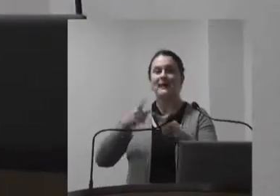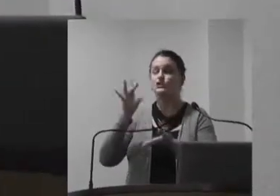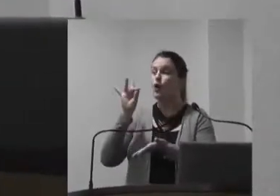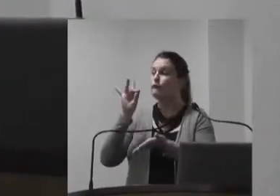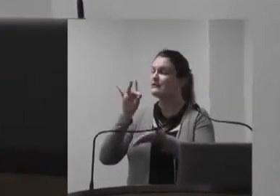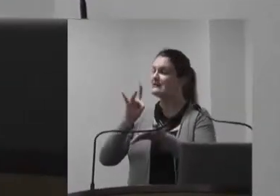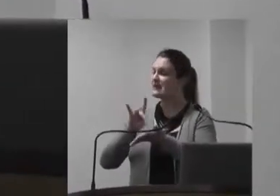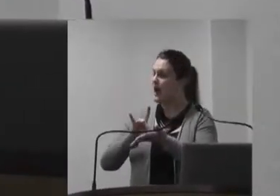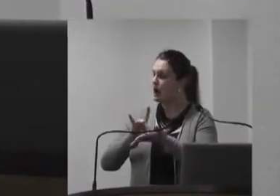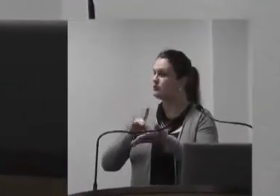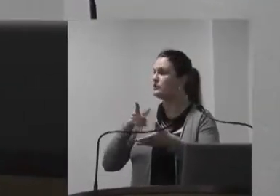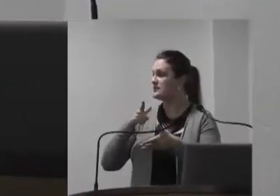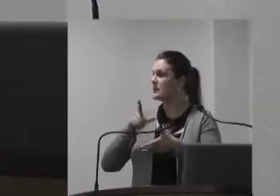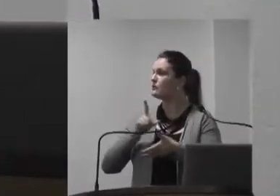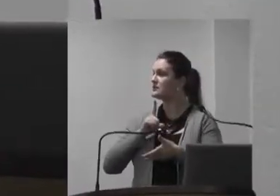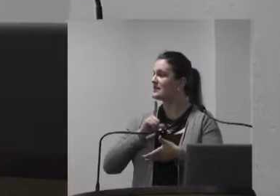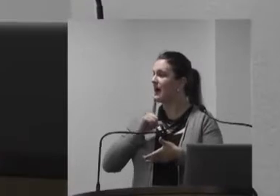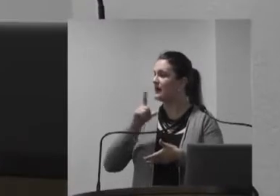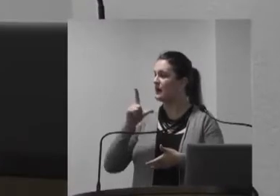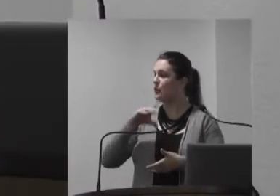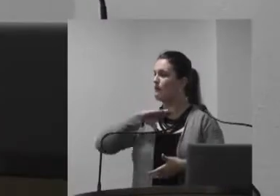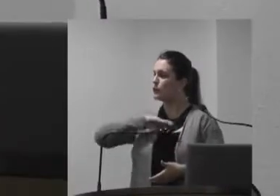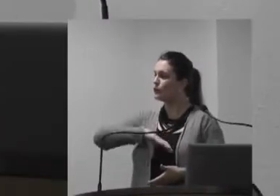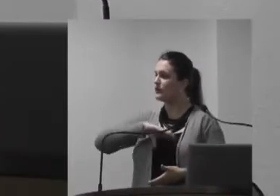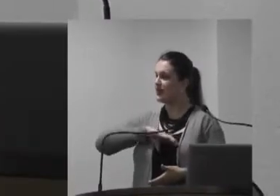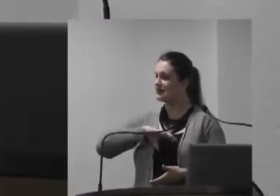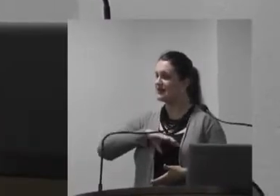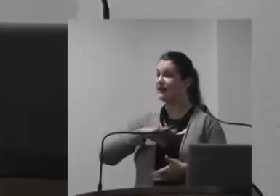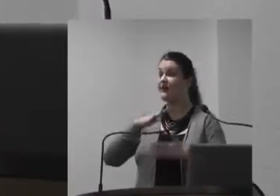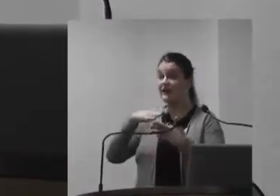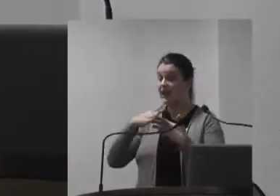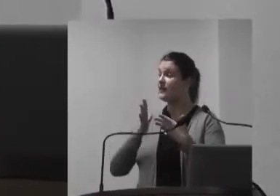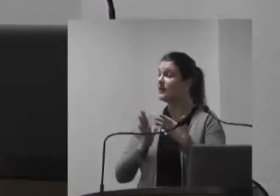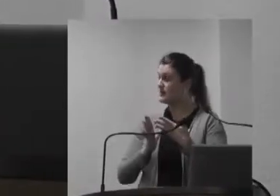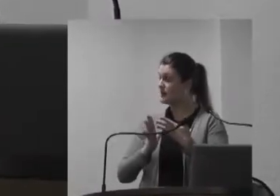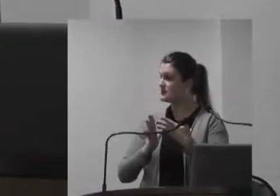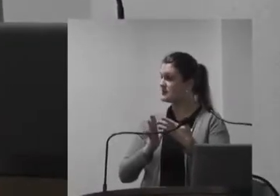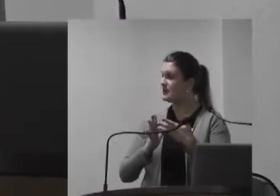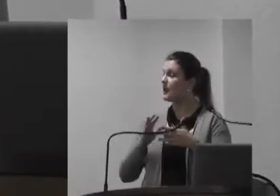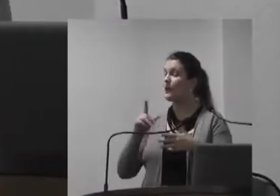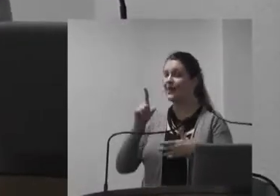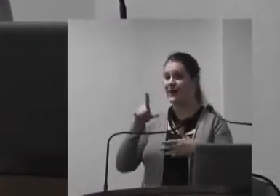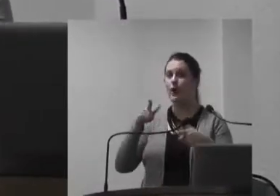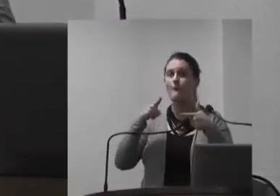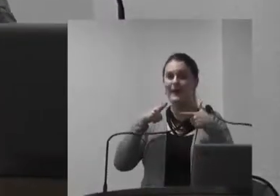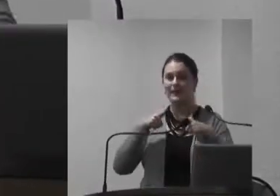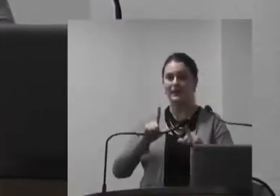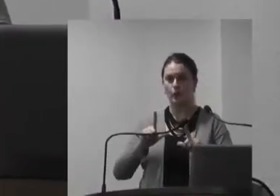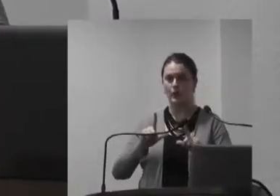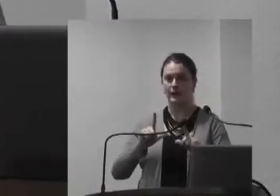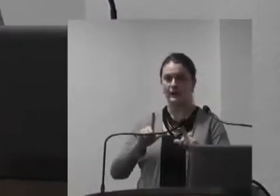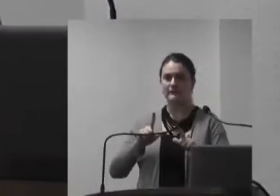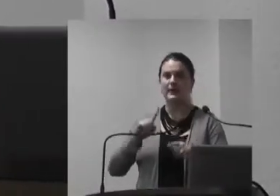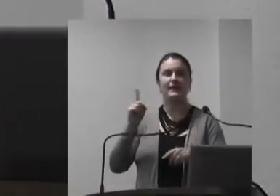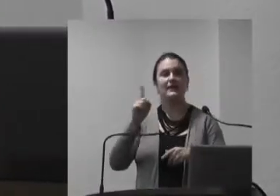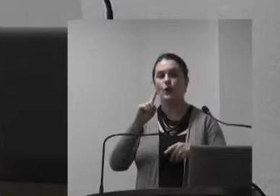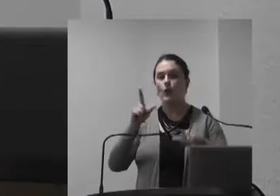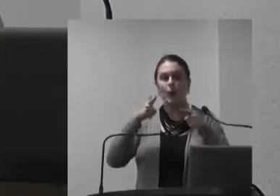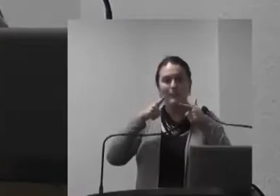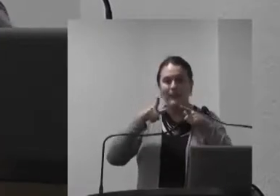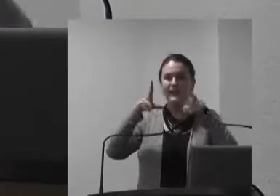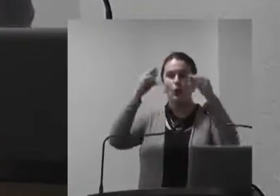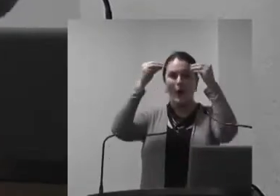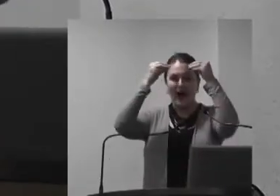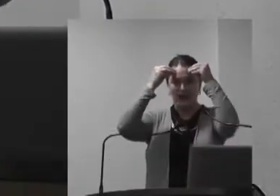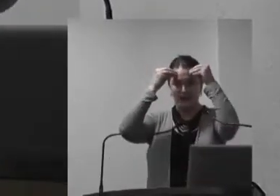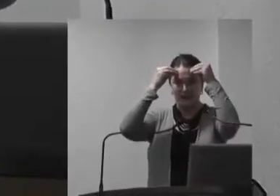né? Mas oficial, nós temos a língua portuguesa e a Libras. Então, ela é uma língua, né? Ela